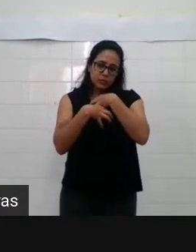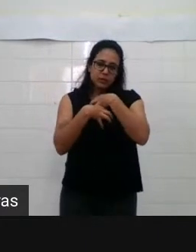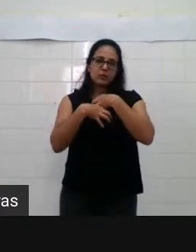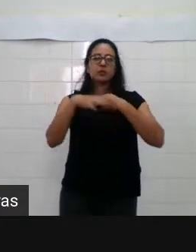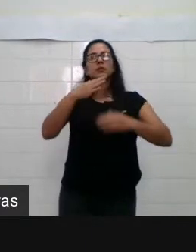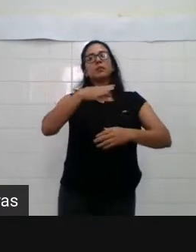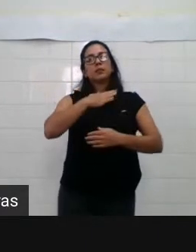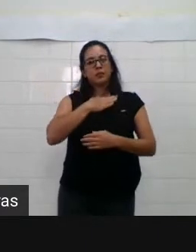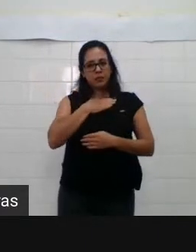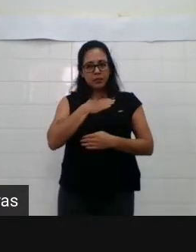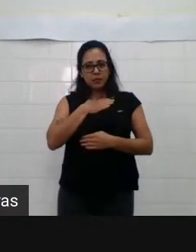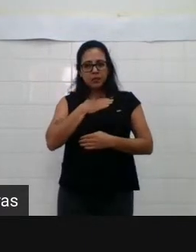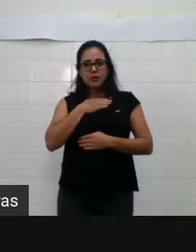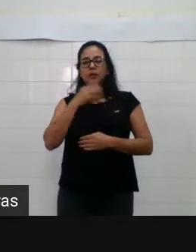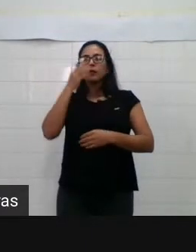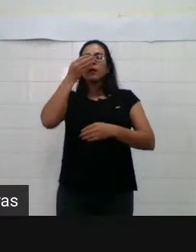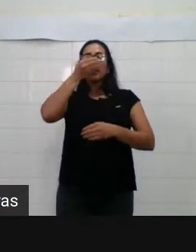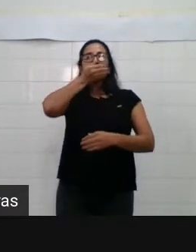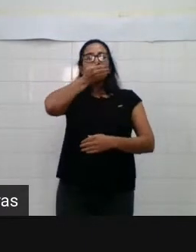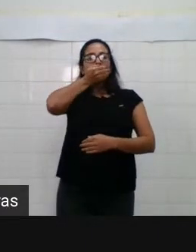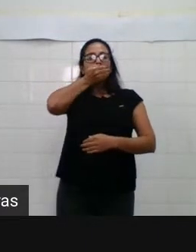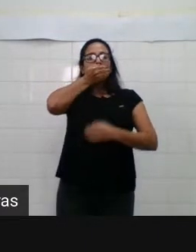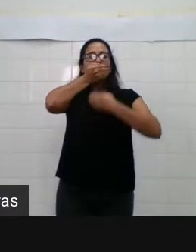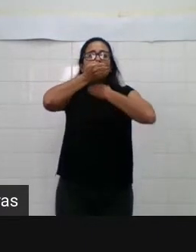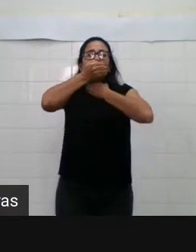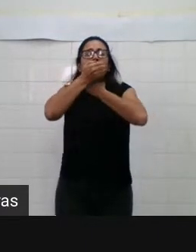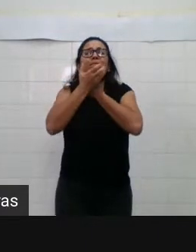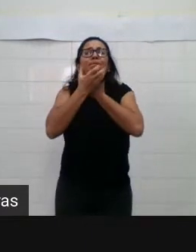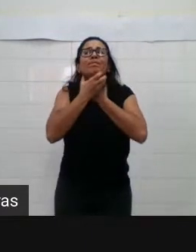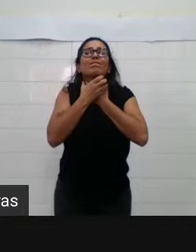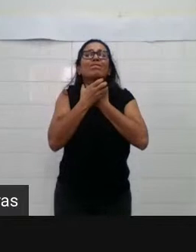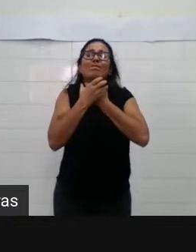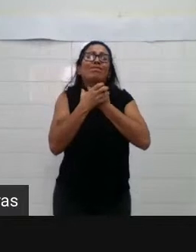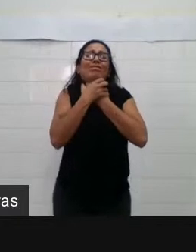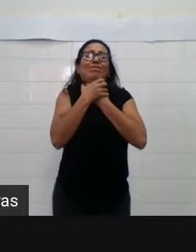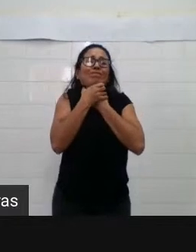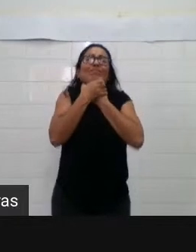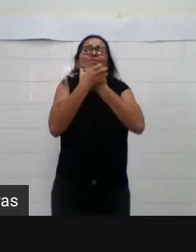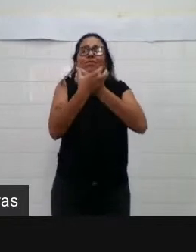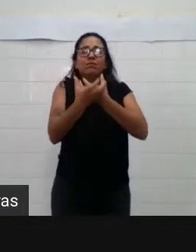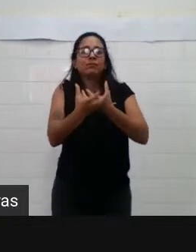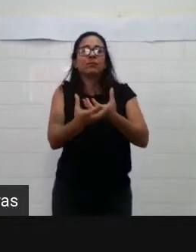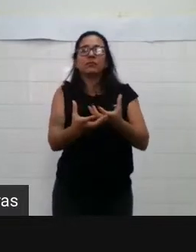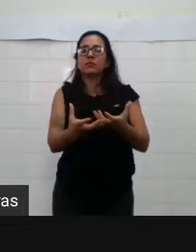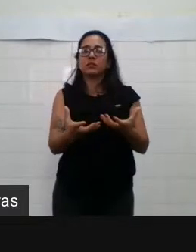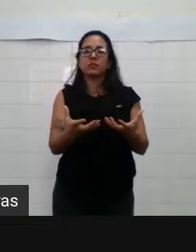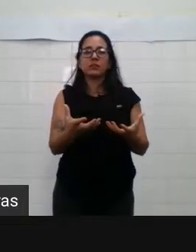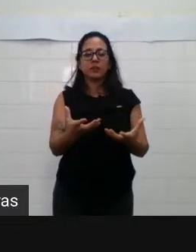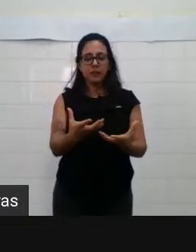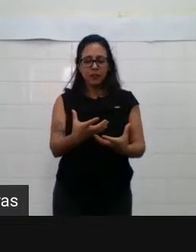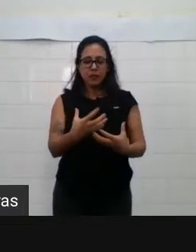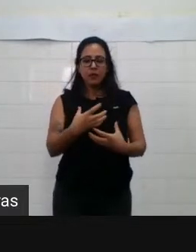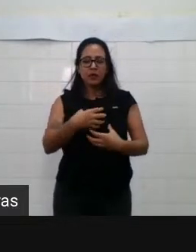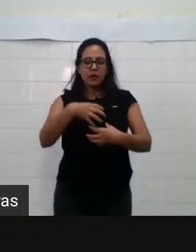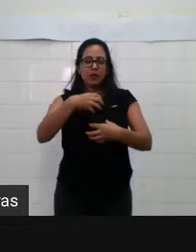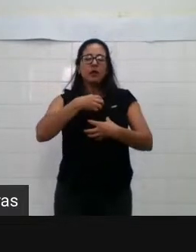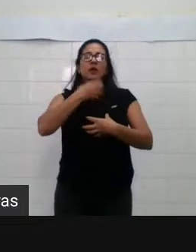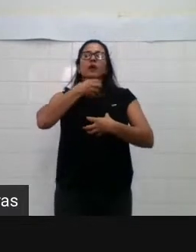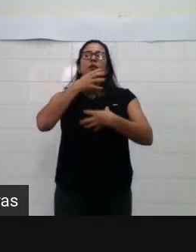mudas, caladas, engasgadas na garganta. A voz de minha